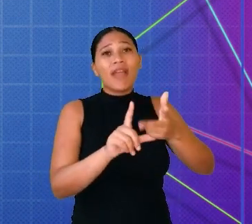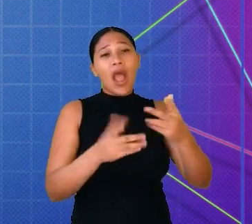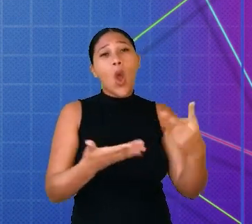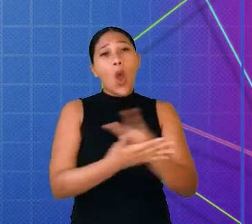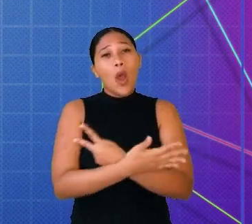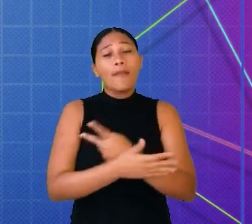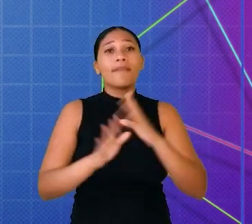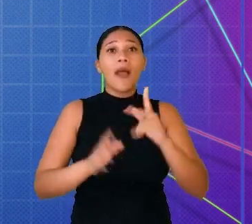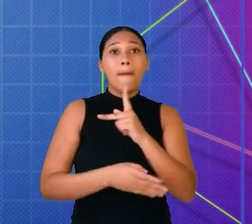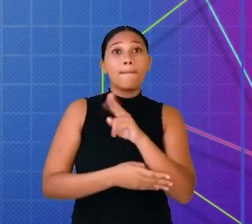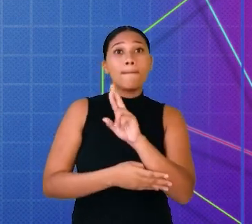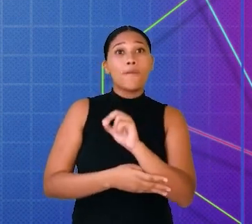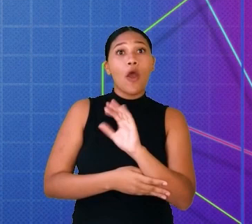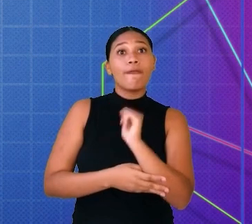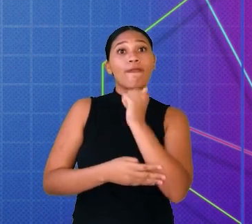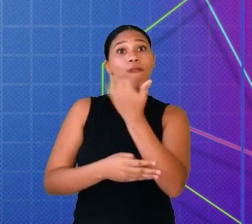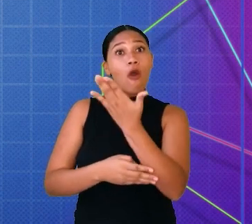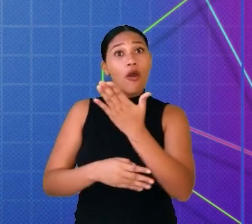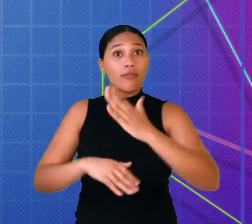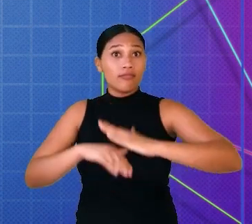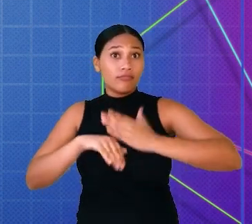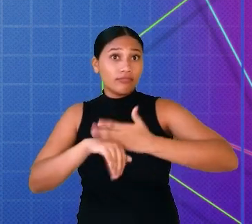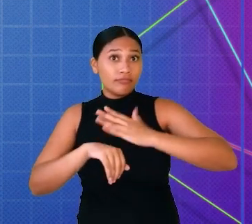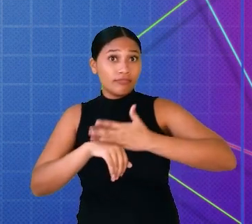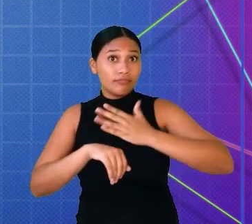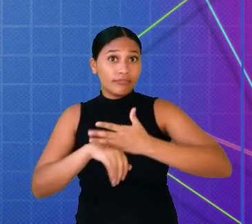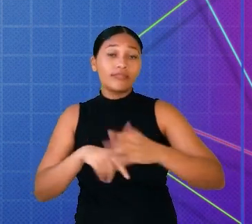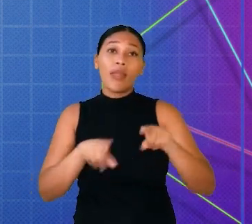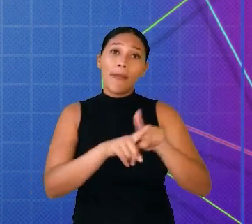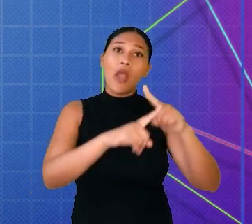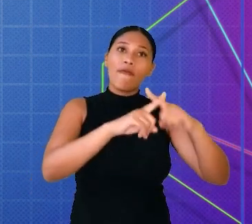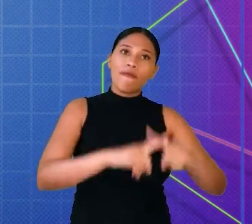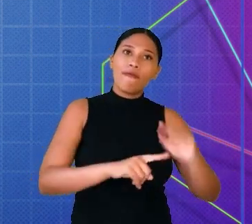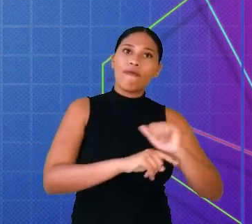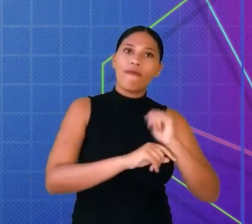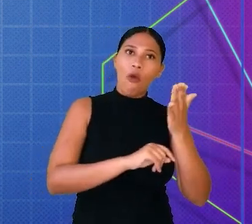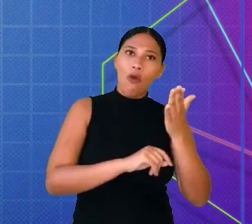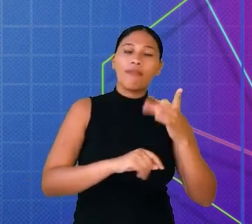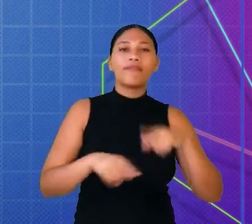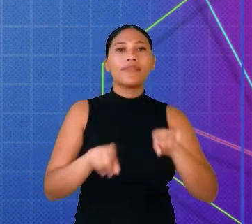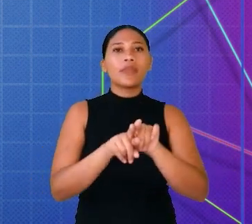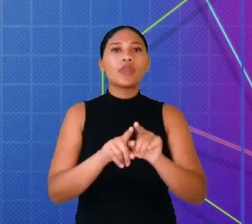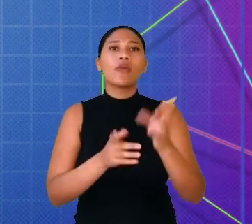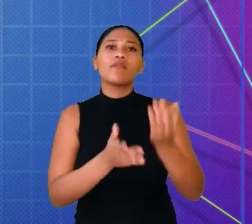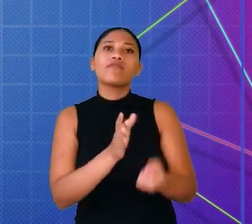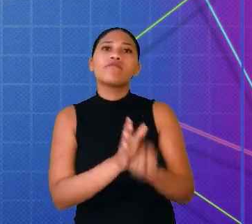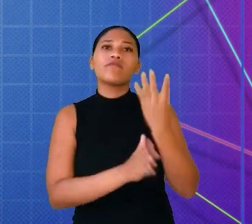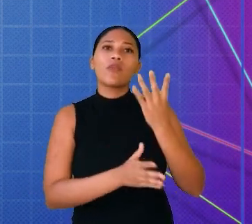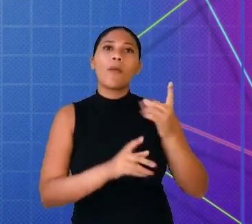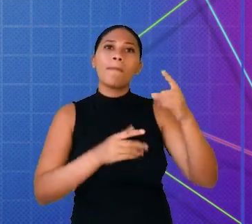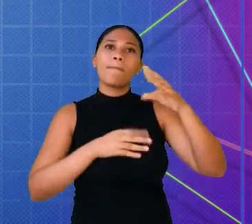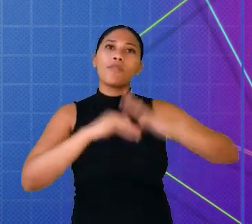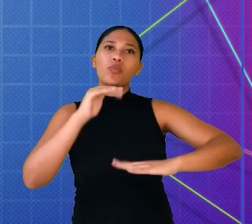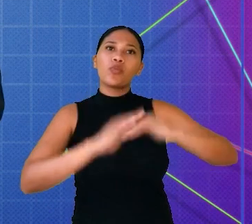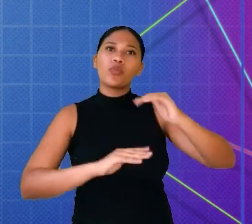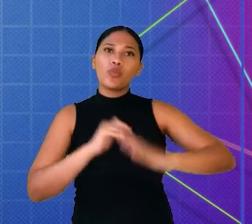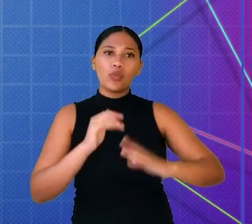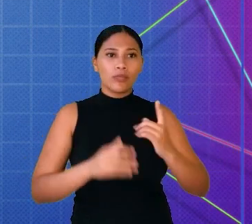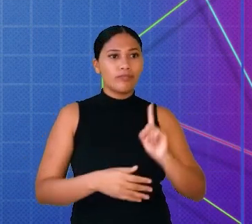que a gente pode citar que os pró fazem fora dos treinos e competições, assim como outras coisas que giram em torno de criar um